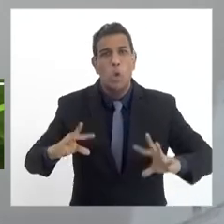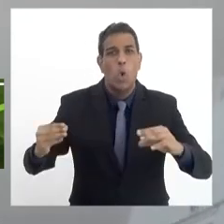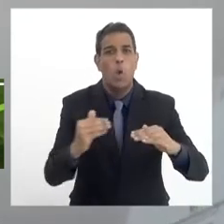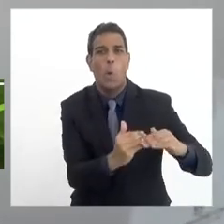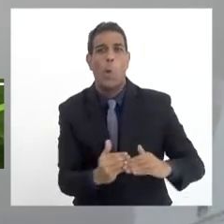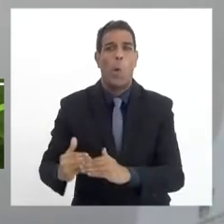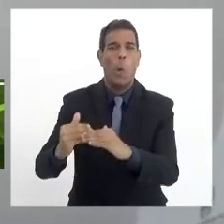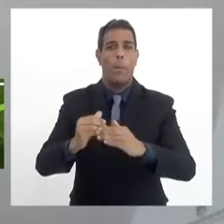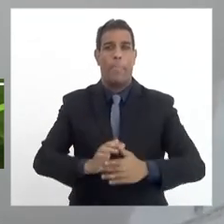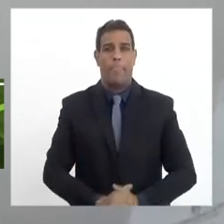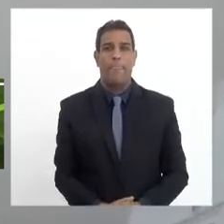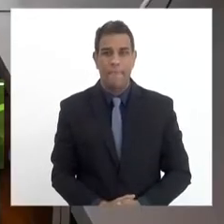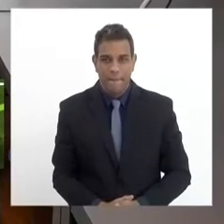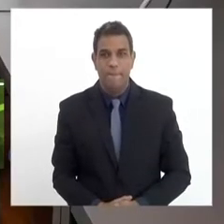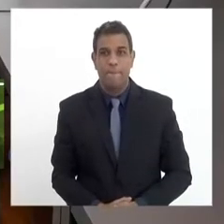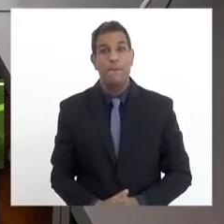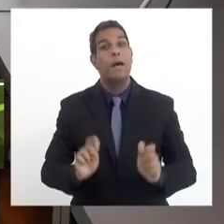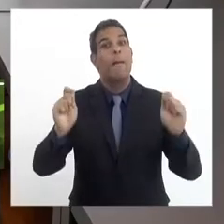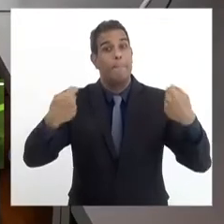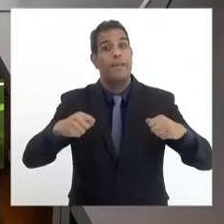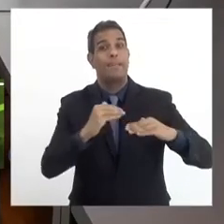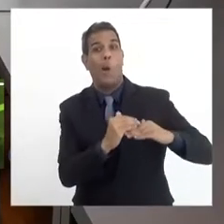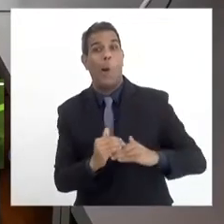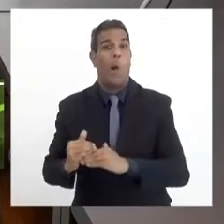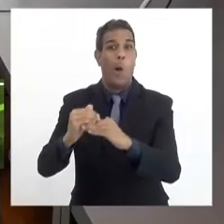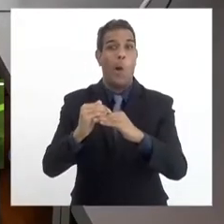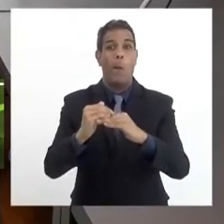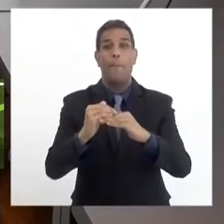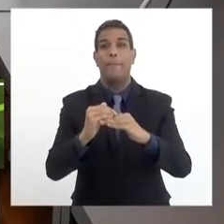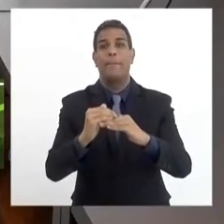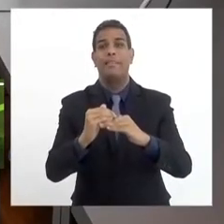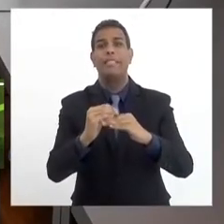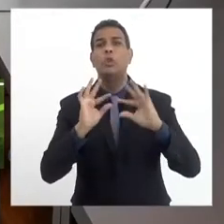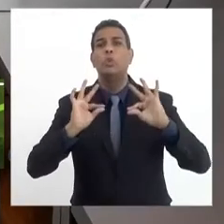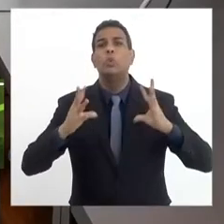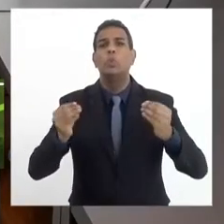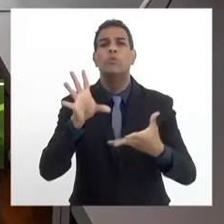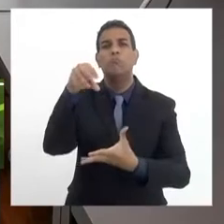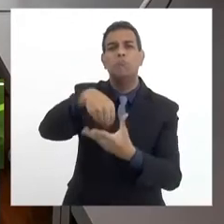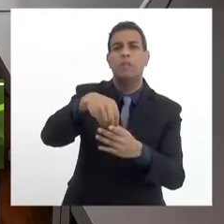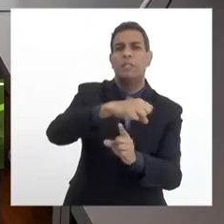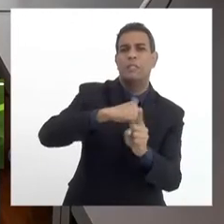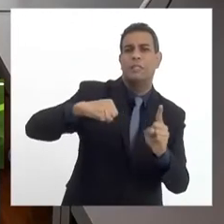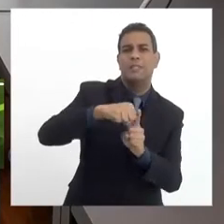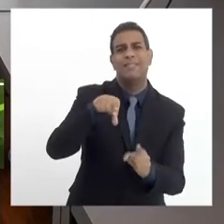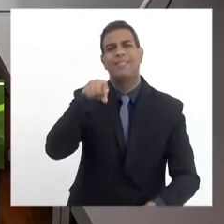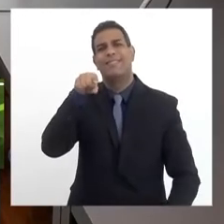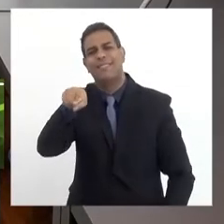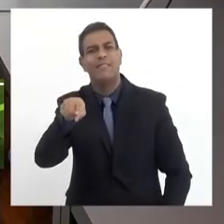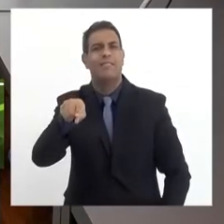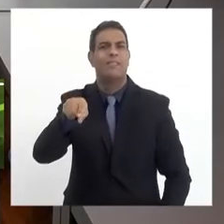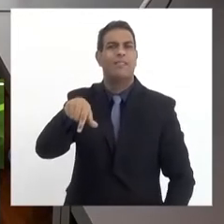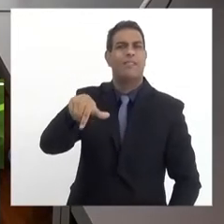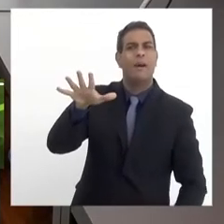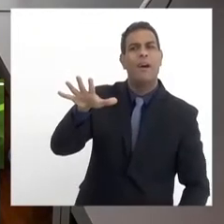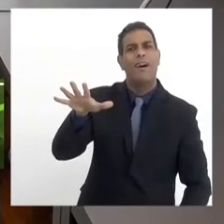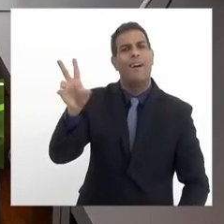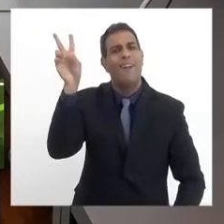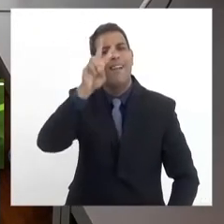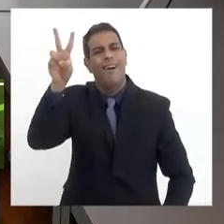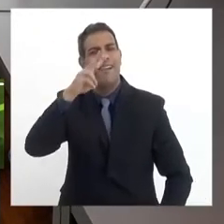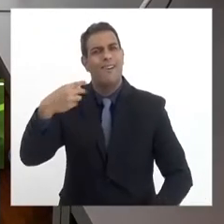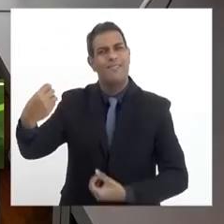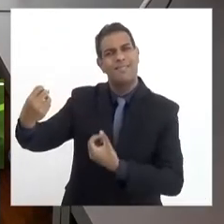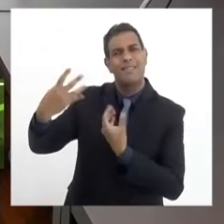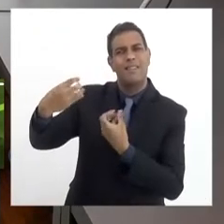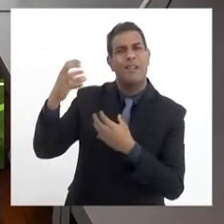desigualdade. A máxima da equidade é tratar os desiguais com desigualdade. Né? Eu gosto muito desses pequenos e lindos ensinamentos. Sabe? Eu,